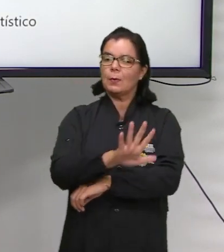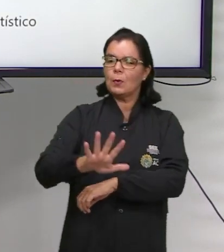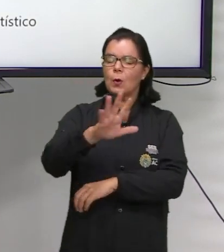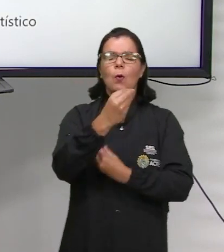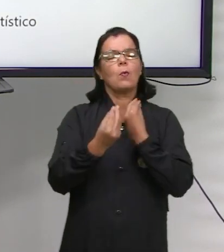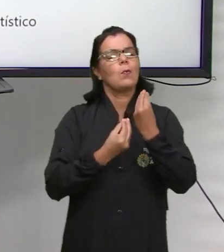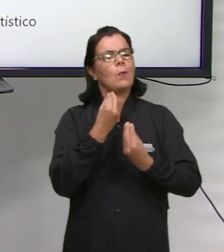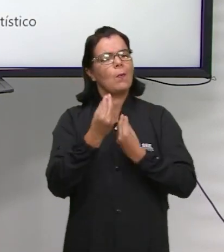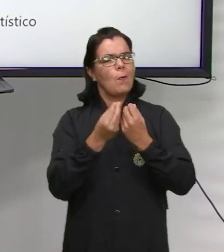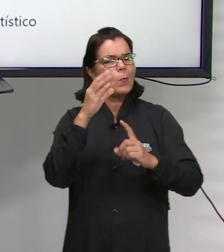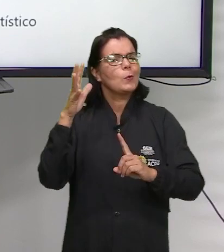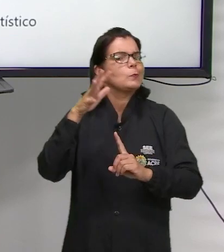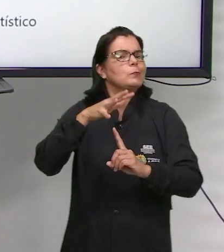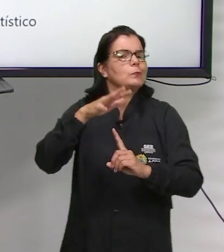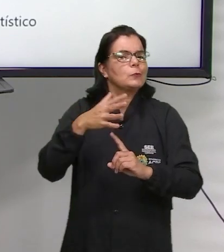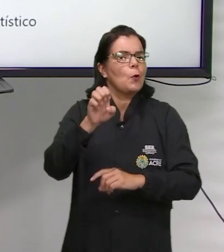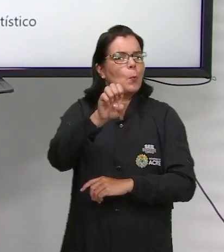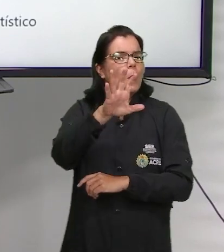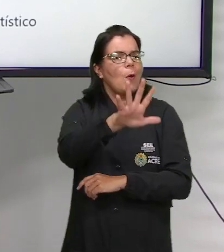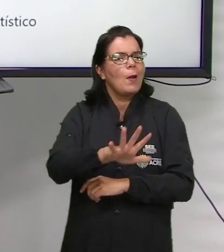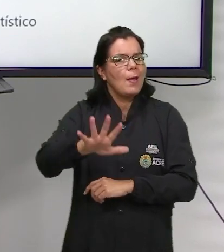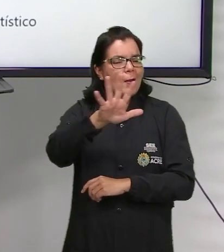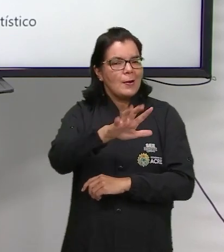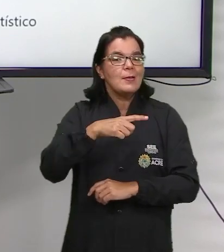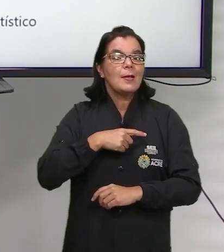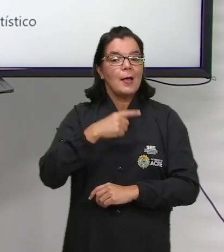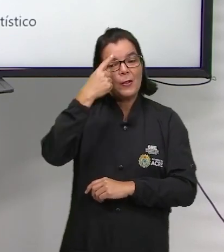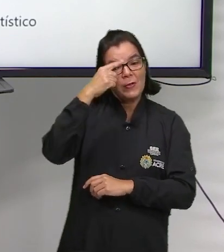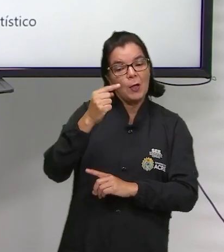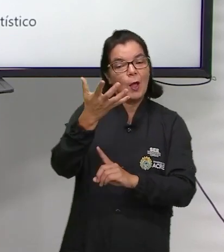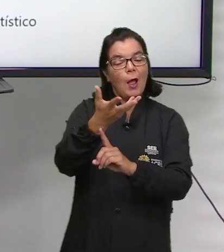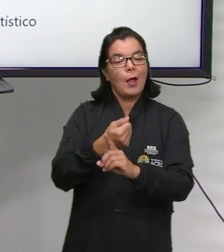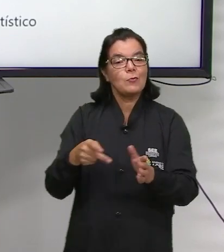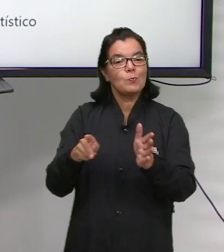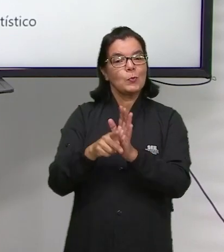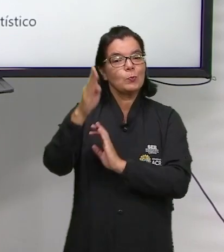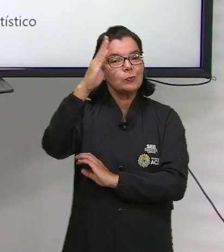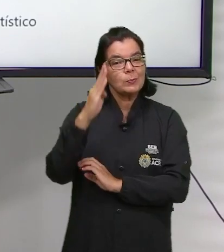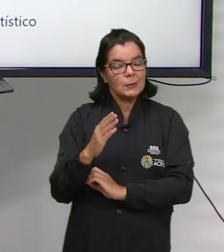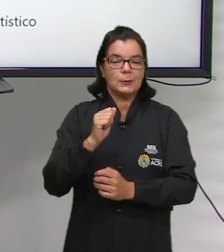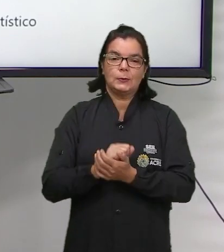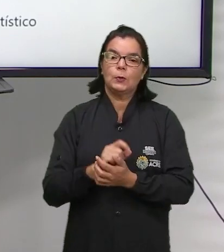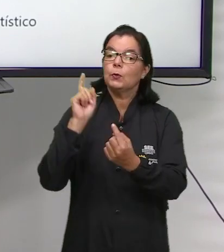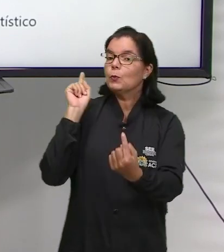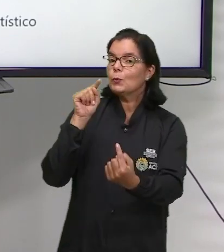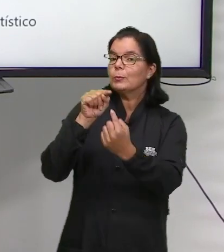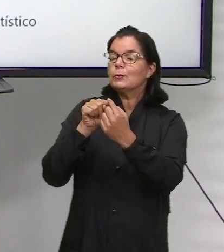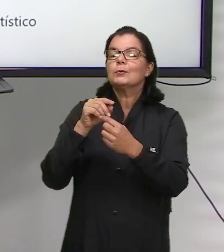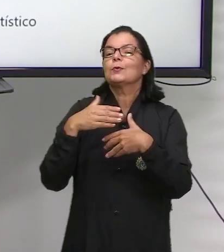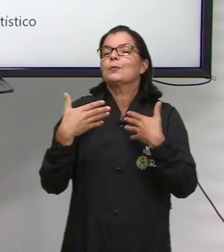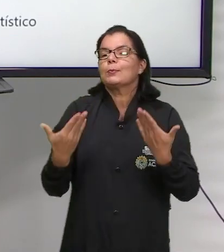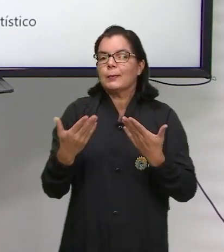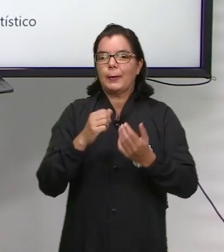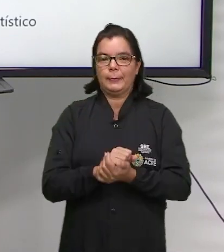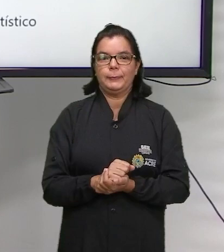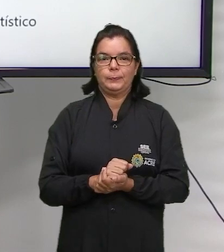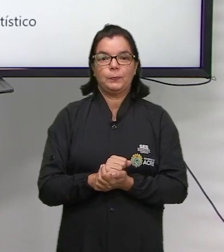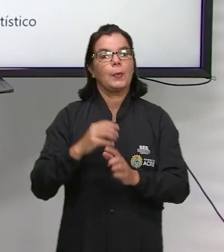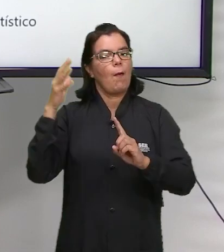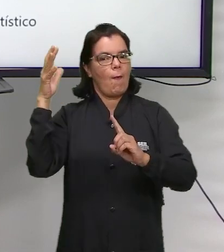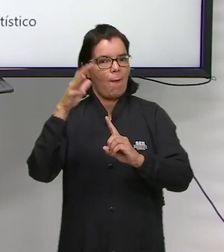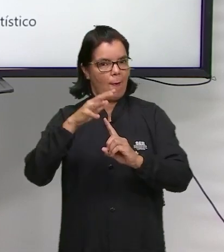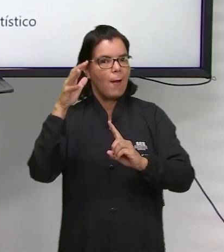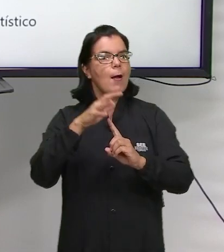que eu sou influenciada pela Europa e quero criar uma arte brasileira? O objetivo deles era pegar a